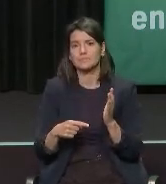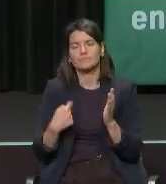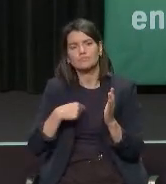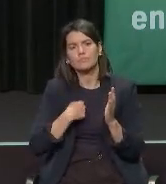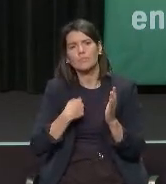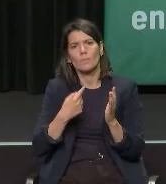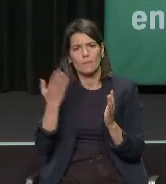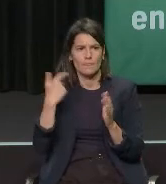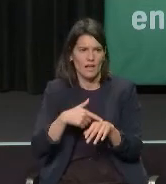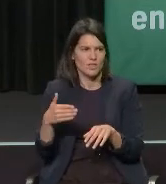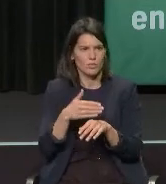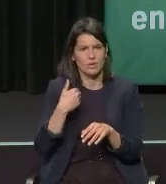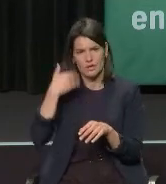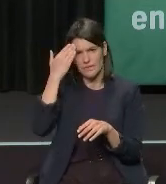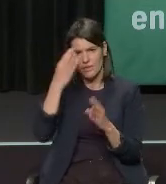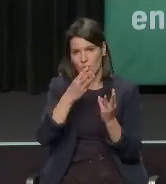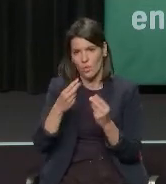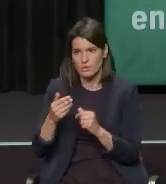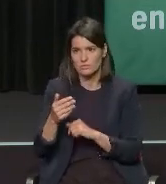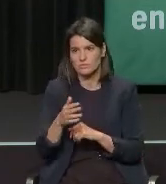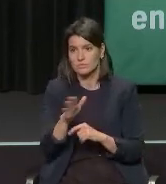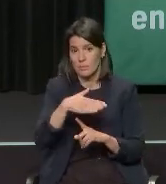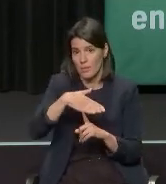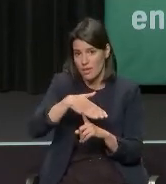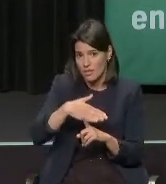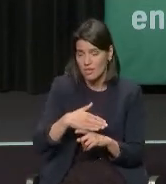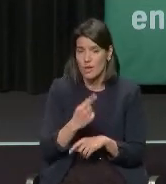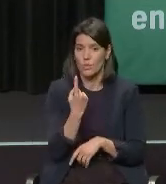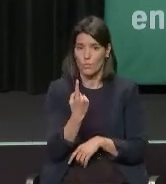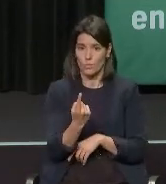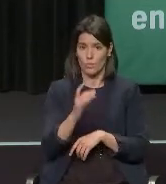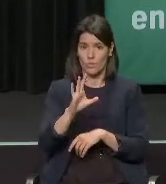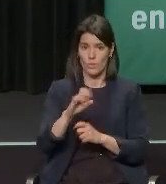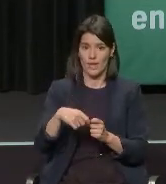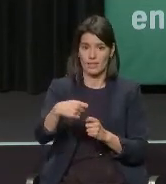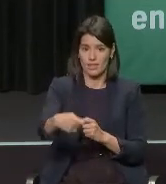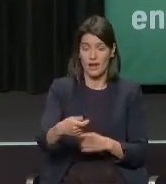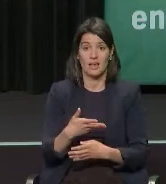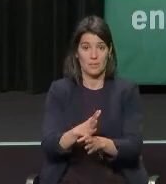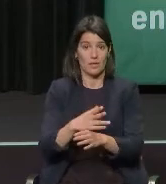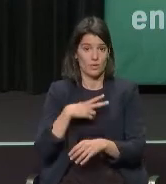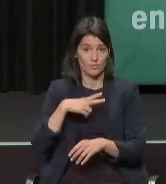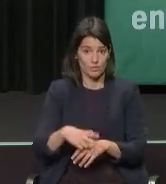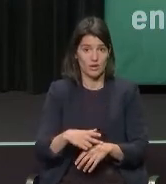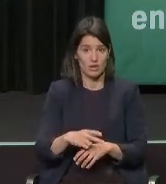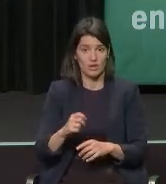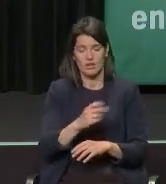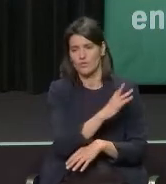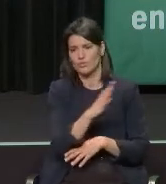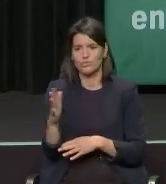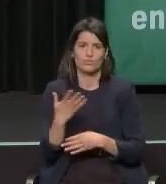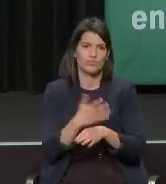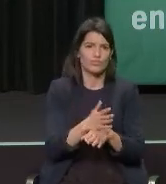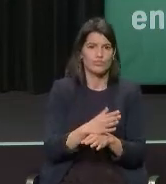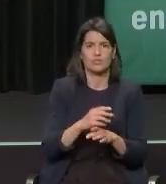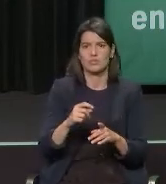calculámos na altura que, em média, por cada hectare queimado em Portugal, vegetação afetada pelo fogo, florestas, matos,